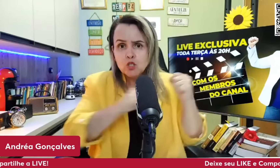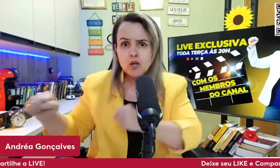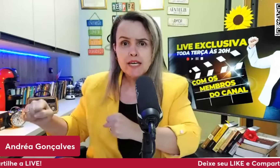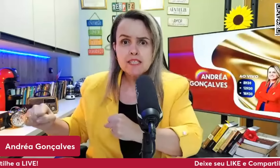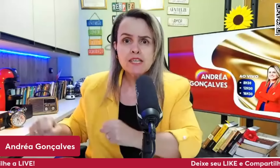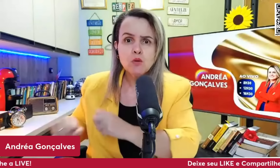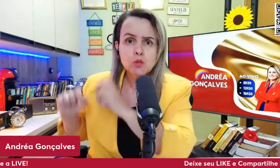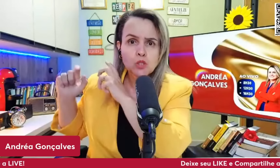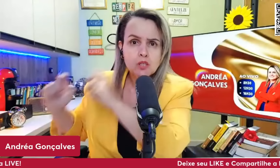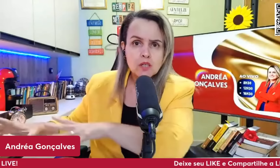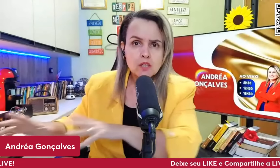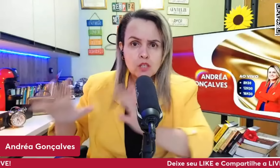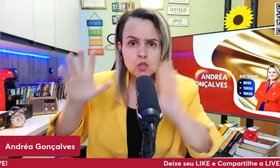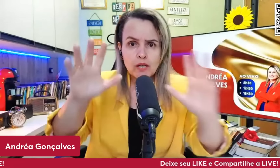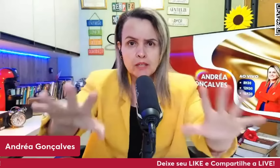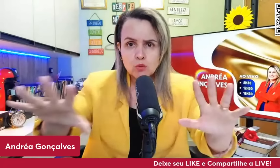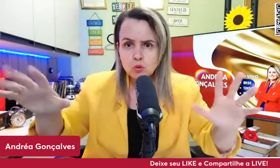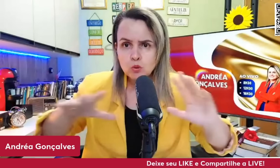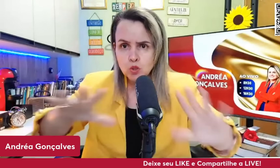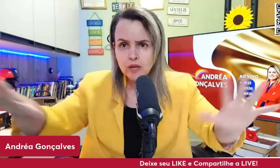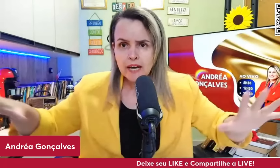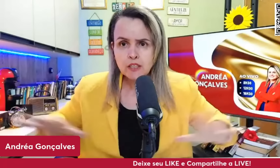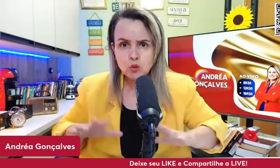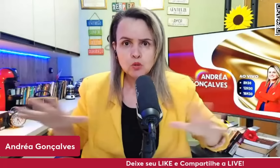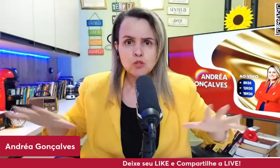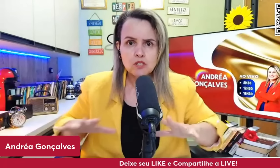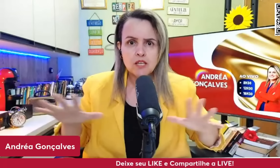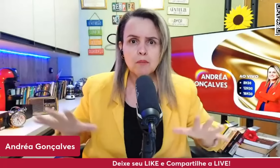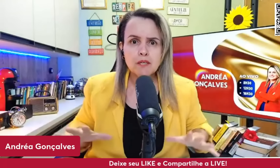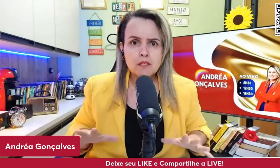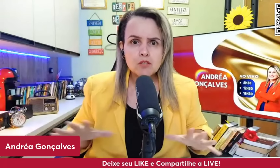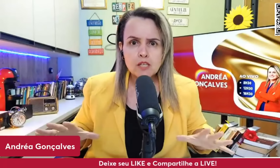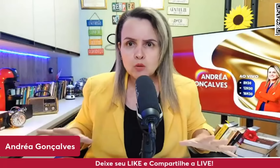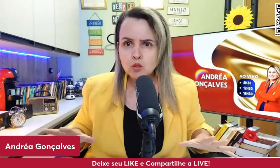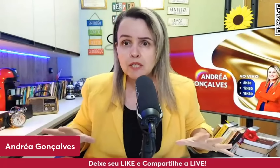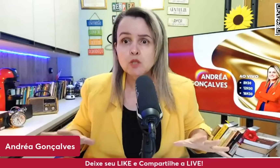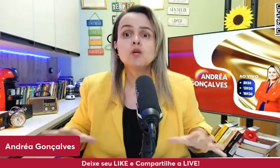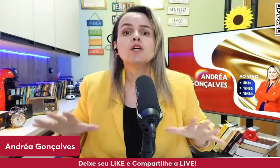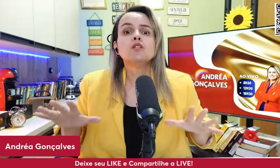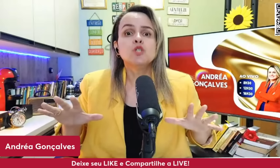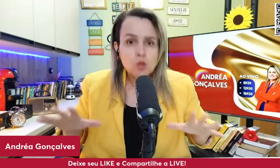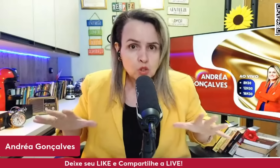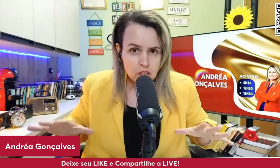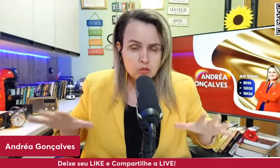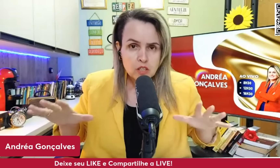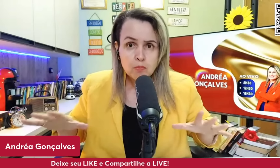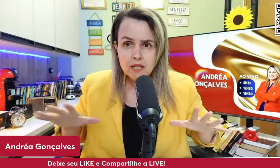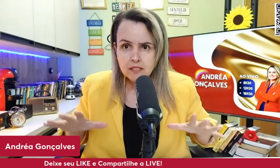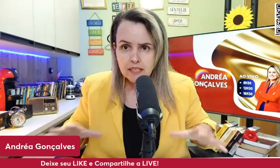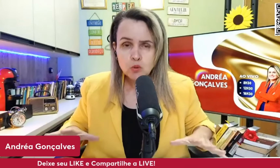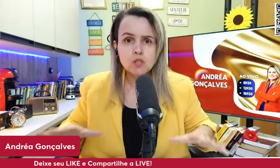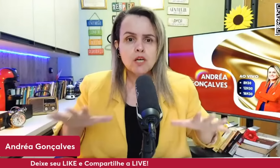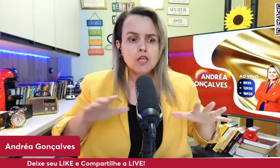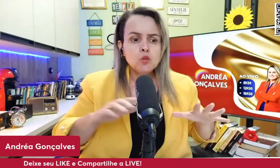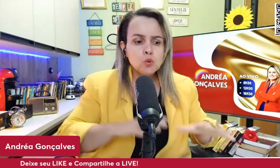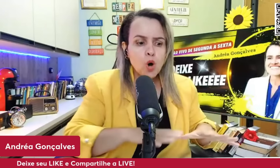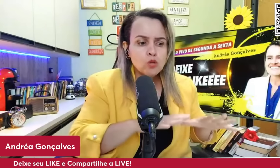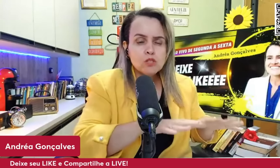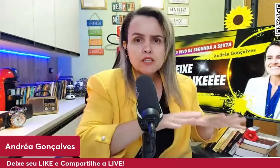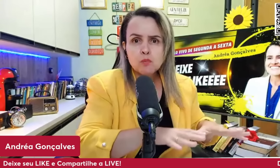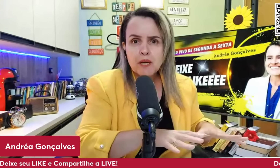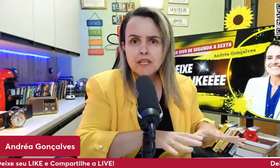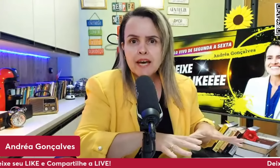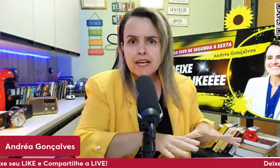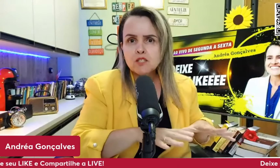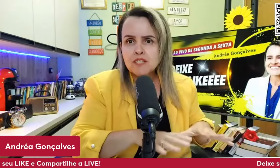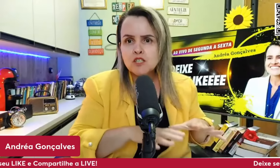dinheiro para jogar na saúde e jogar no SUS jogar ali em todo o sistema de saúde do Brasil tirou dinheiro de Deputados senadores e todos